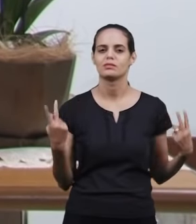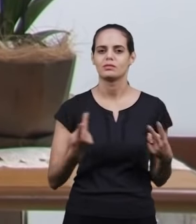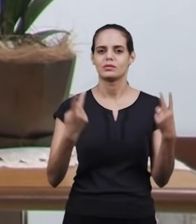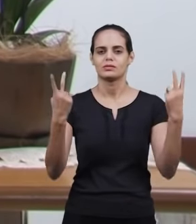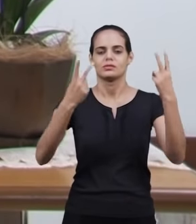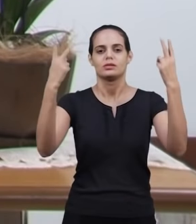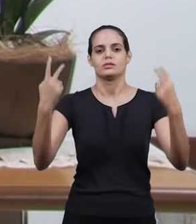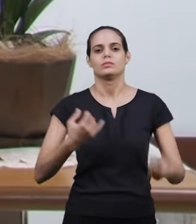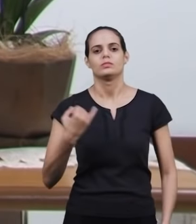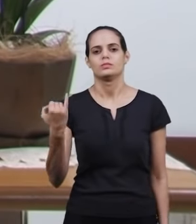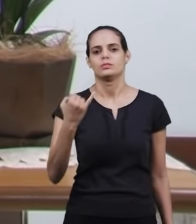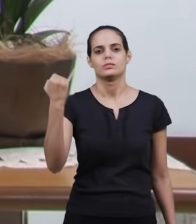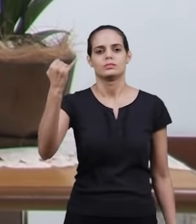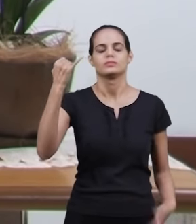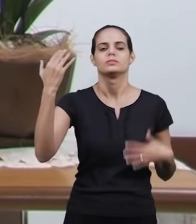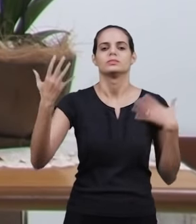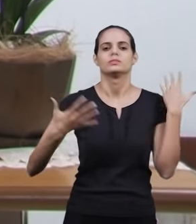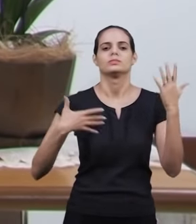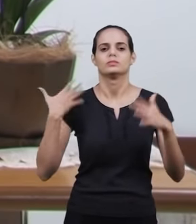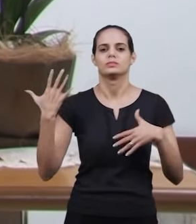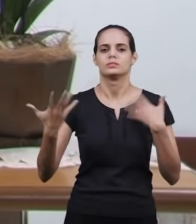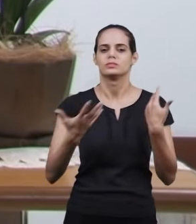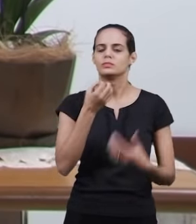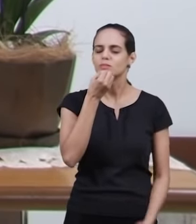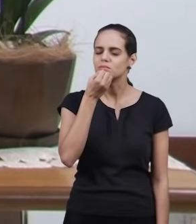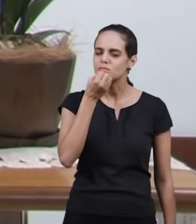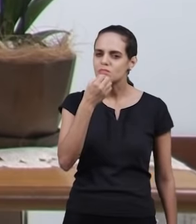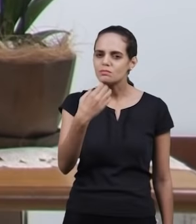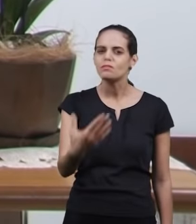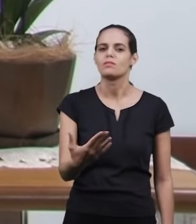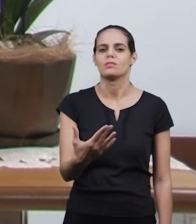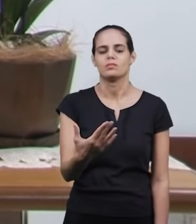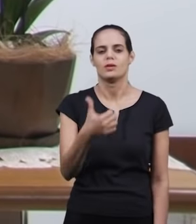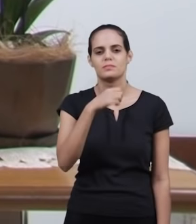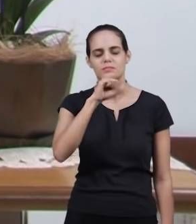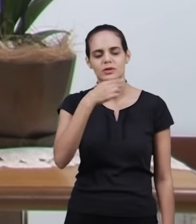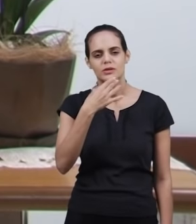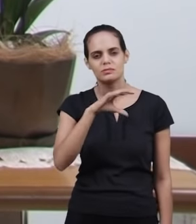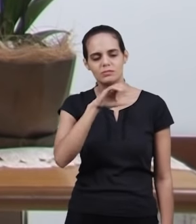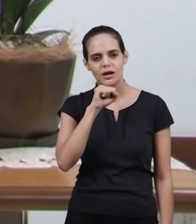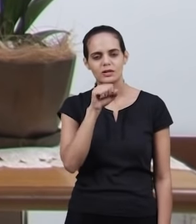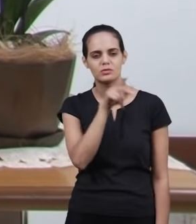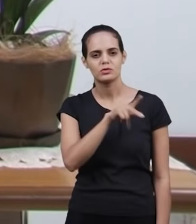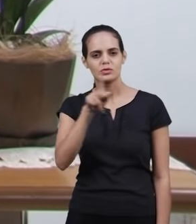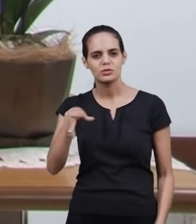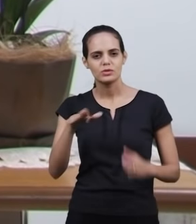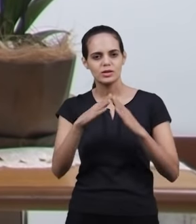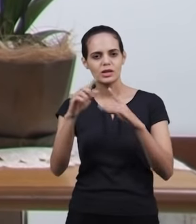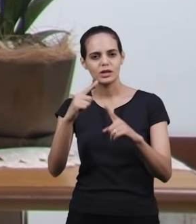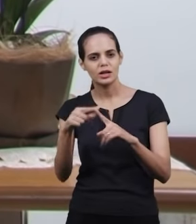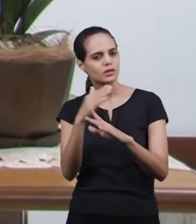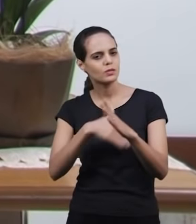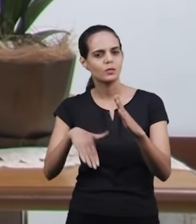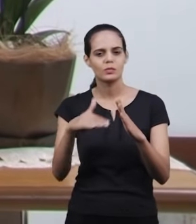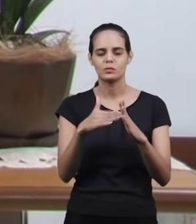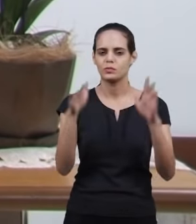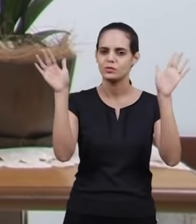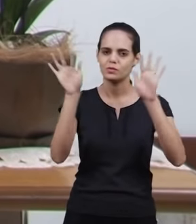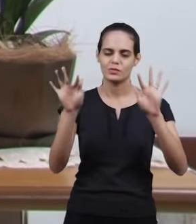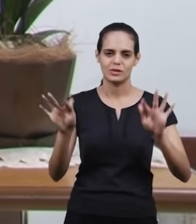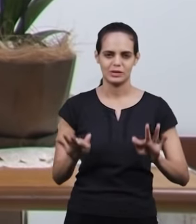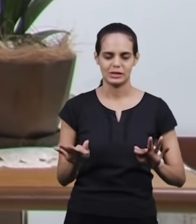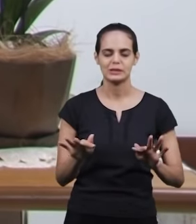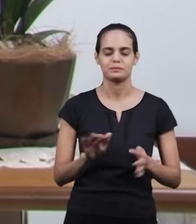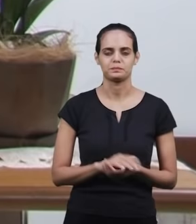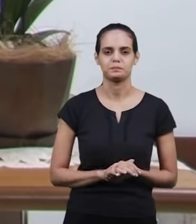muito valorizado, é muito importante. Há uma alegria muito grande na vida dos pais, dos professores, da igreja como um todo. Vamos agora para a nossa